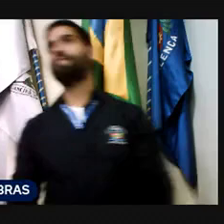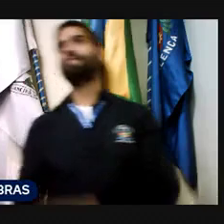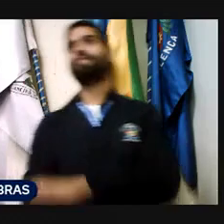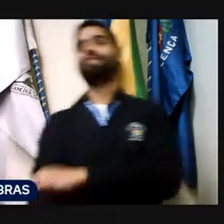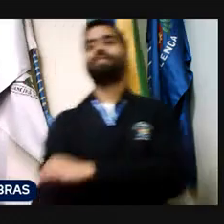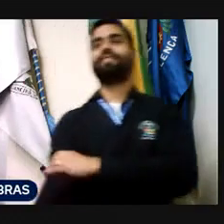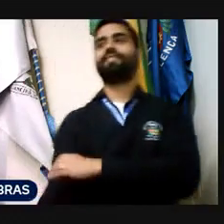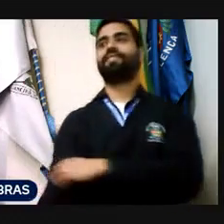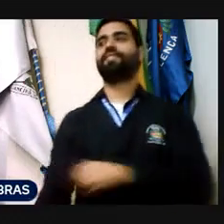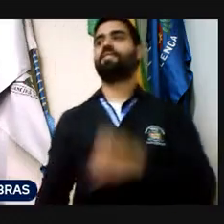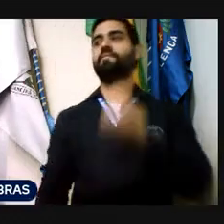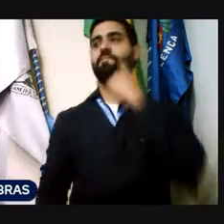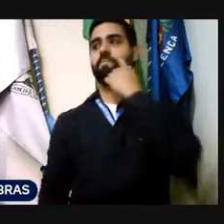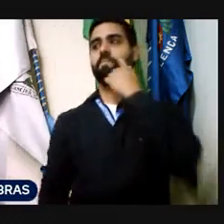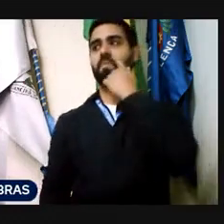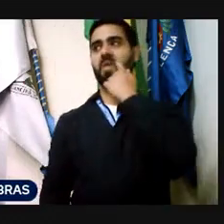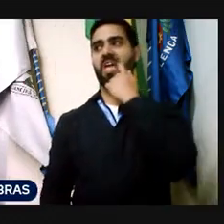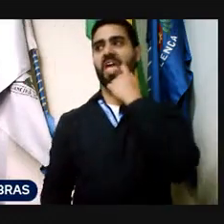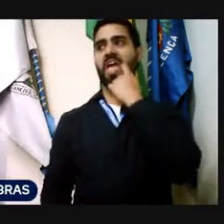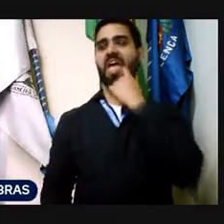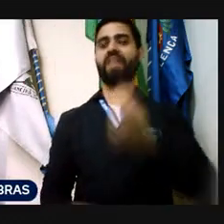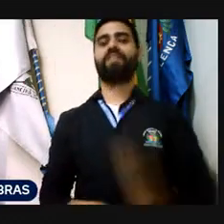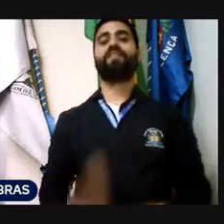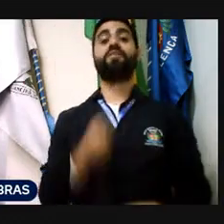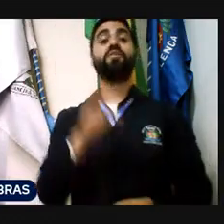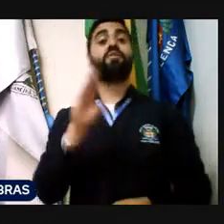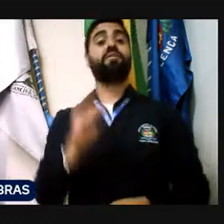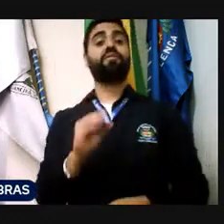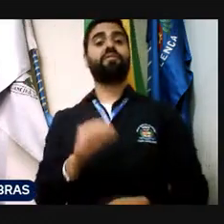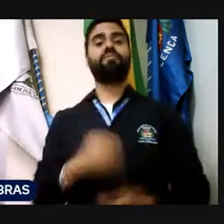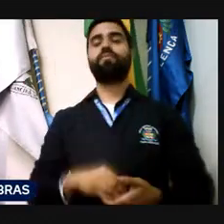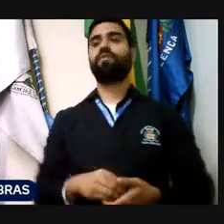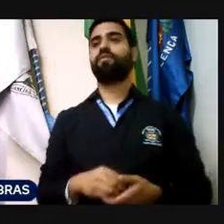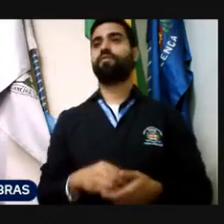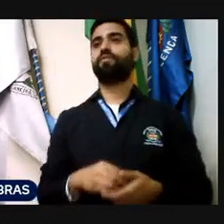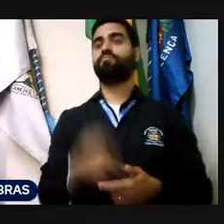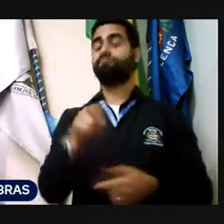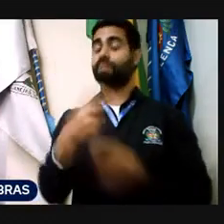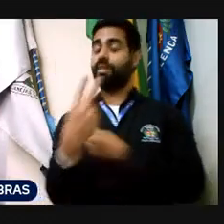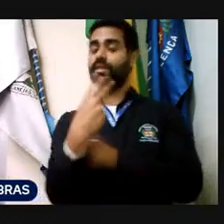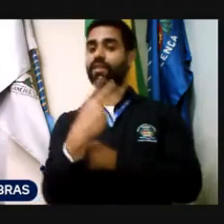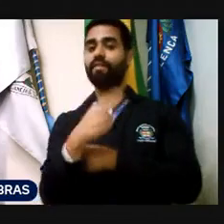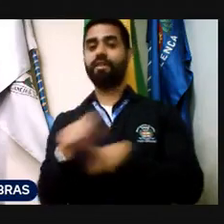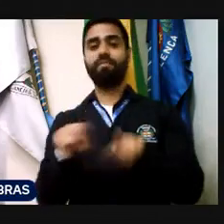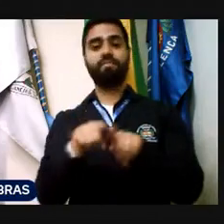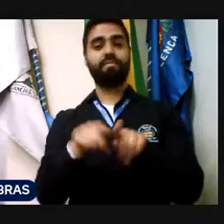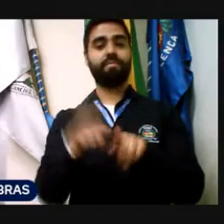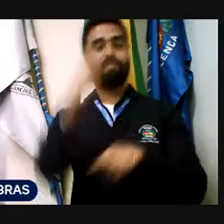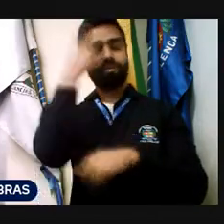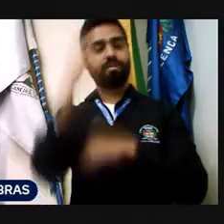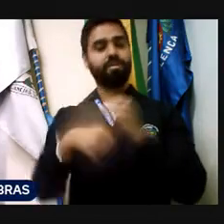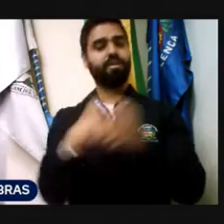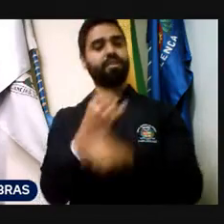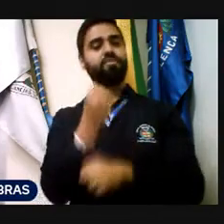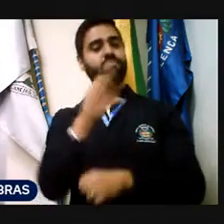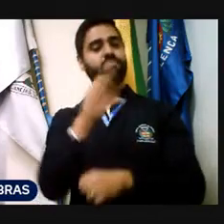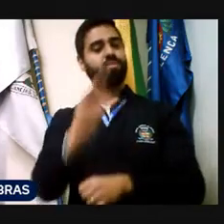Presidente, boa noite, vereadores, boa noite, Assembleia que nos assiste, boa noite, internautas que nos assistem, boa